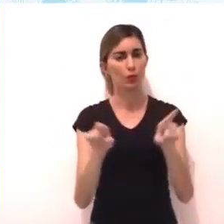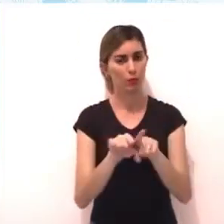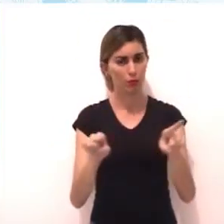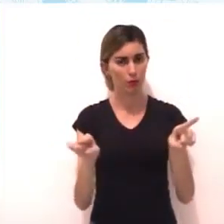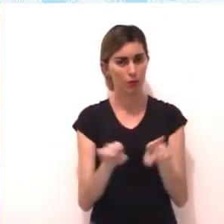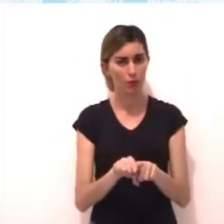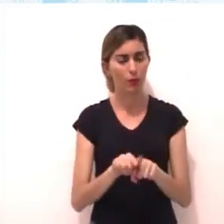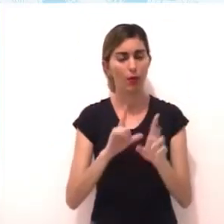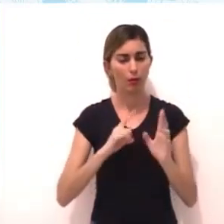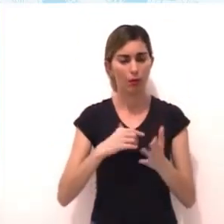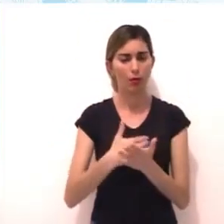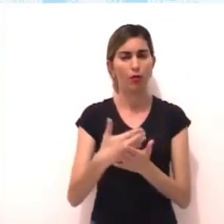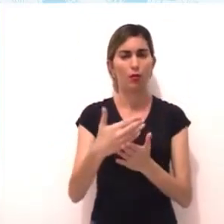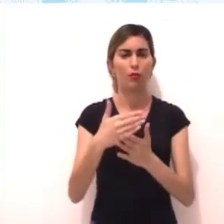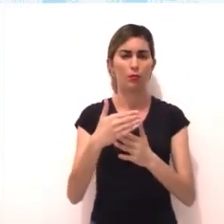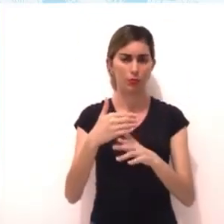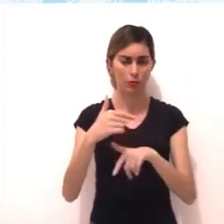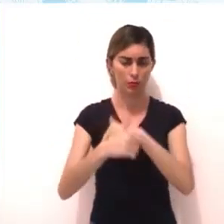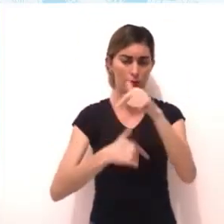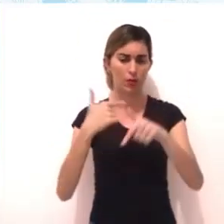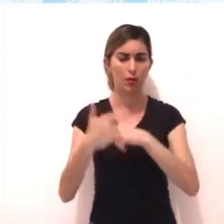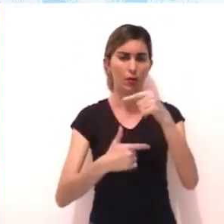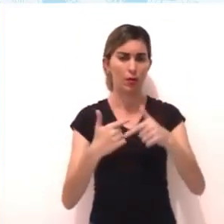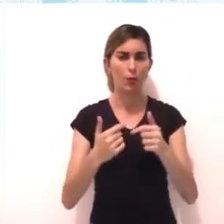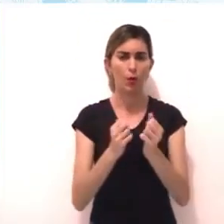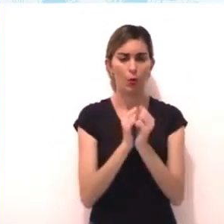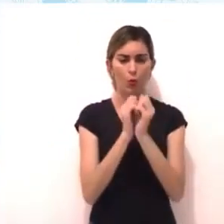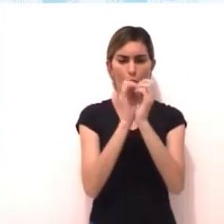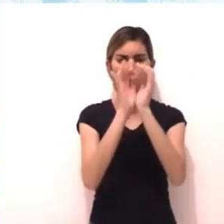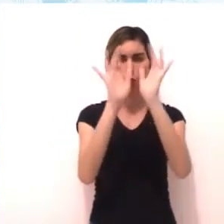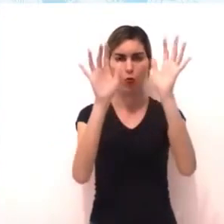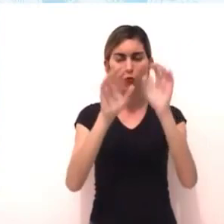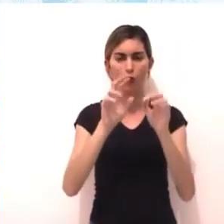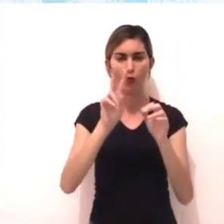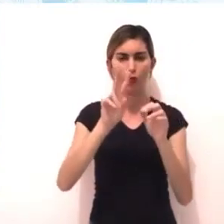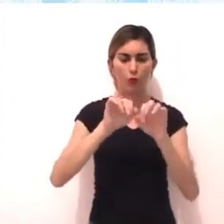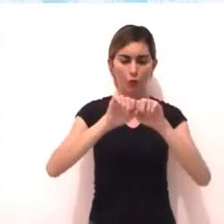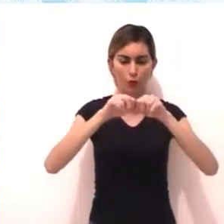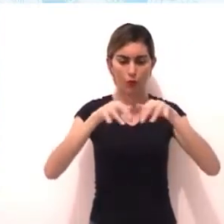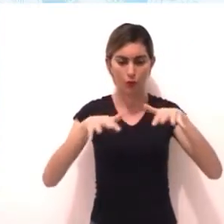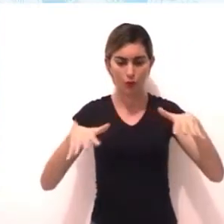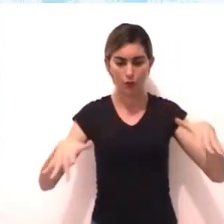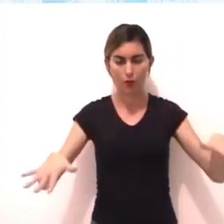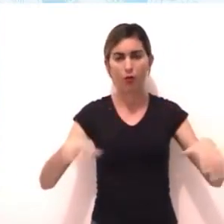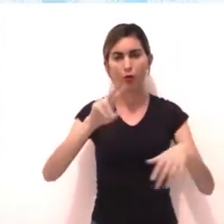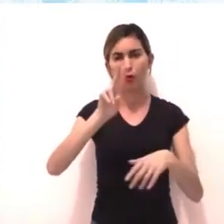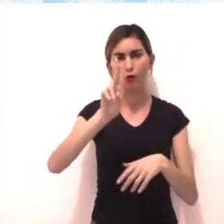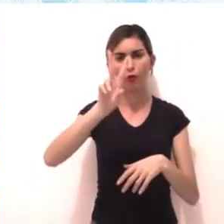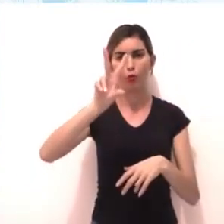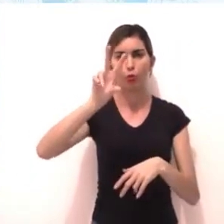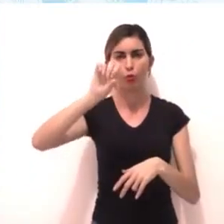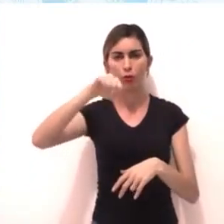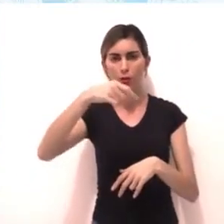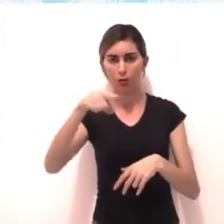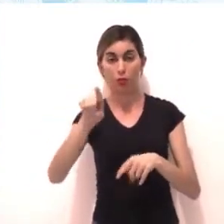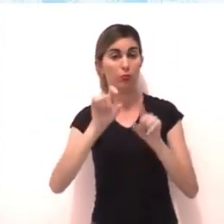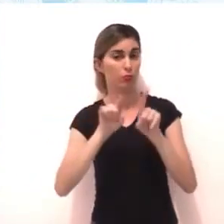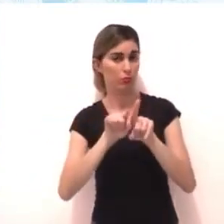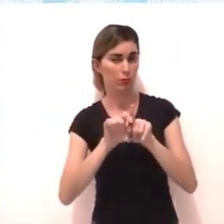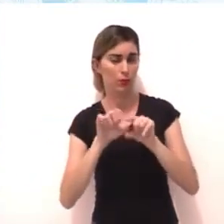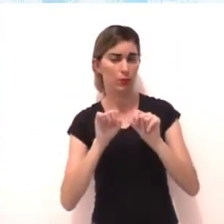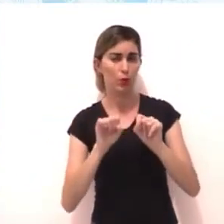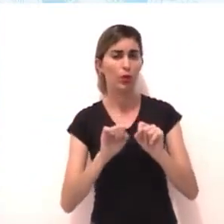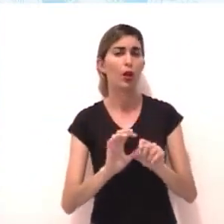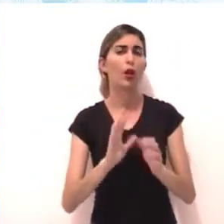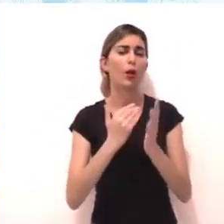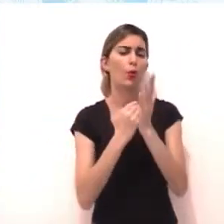também ter origem nas atividades vulcânicas. E o que é que a concentração exagerada